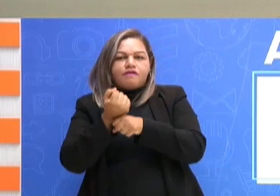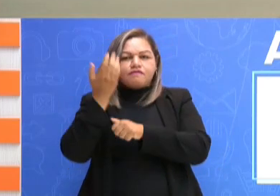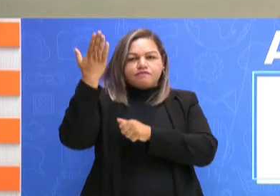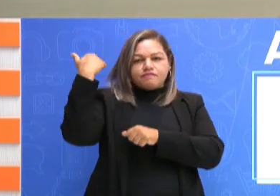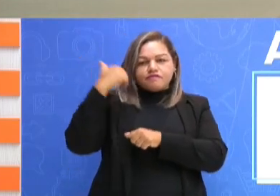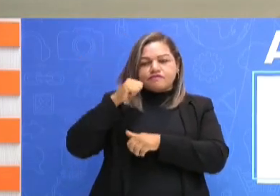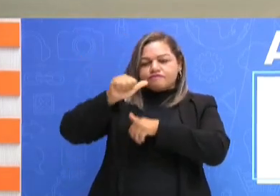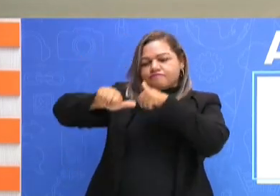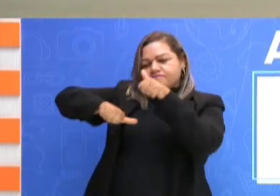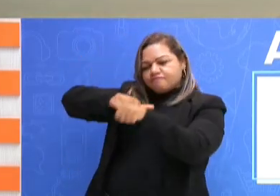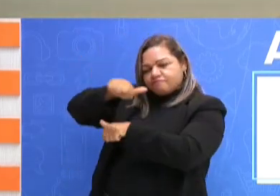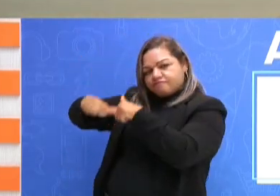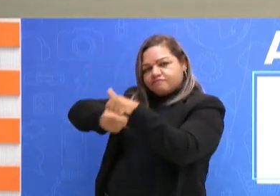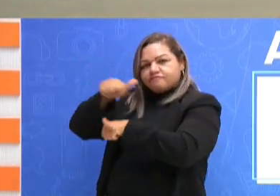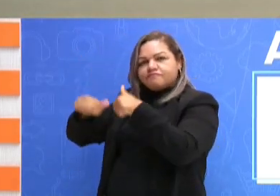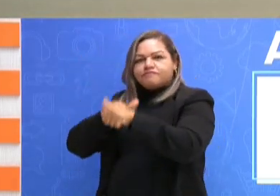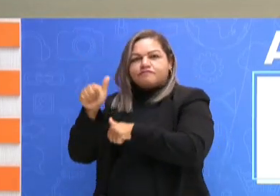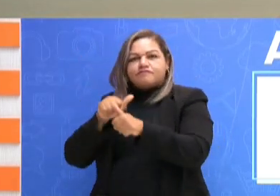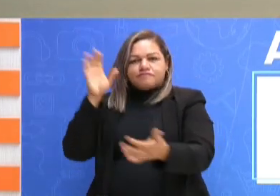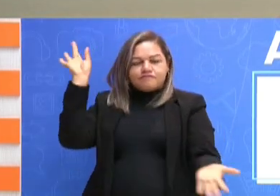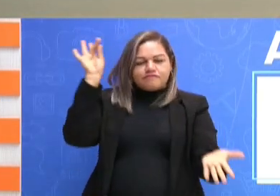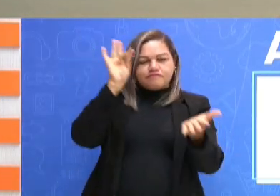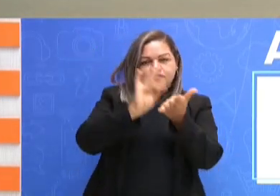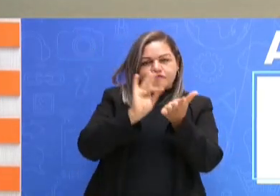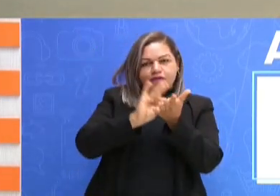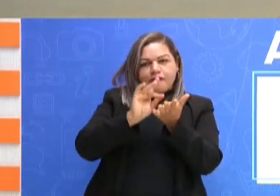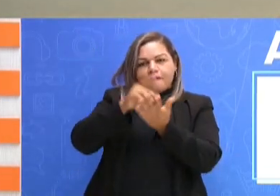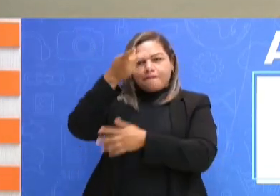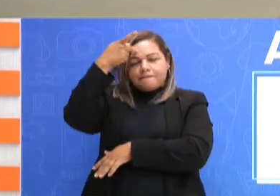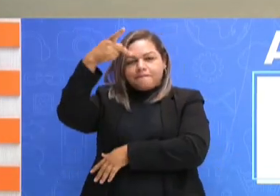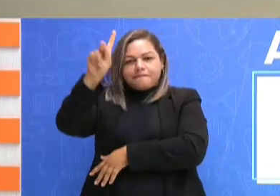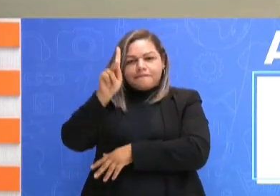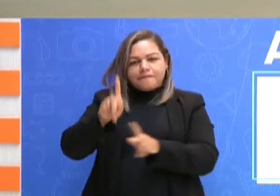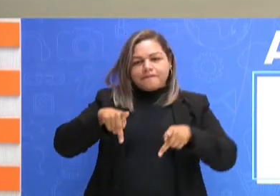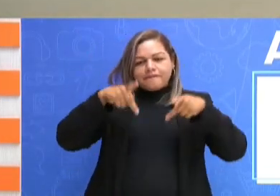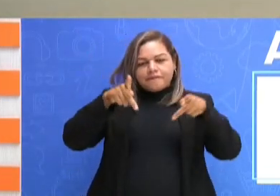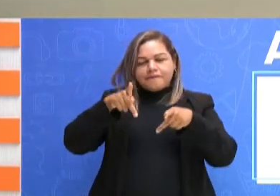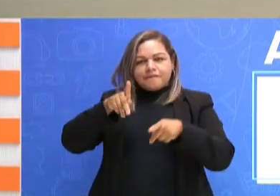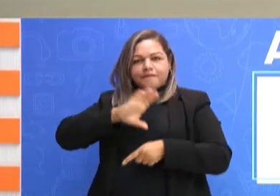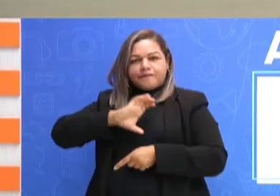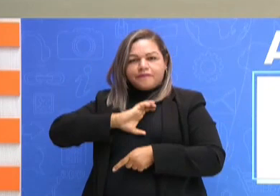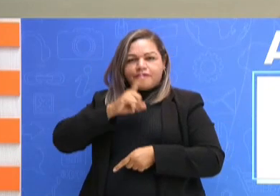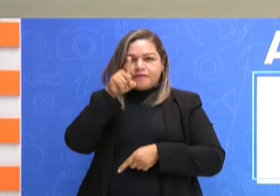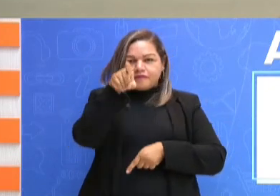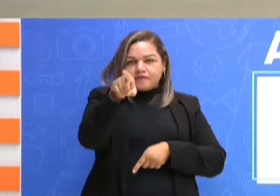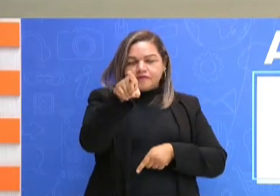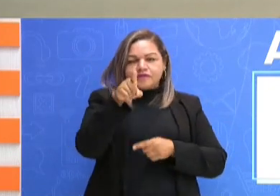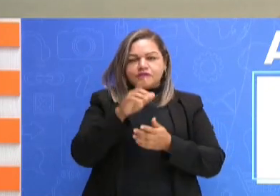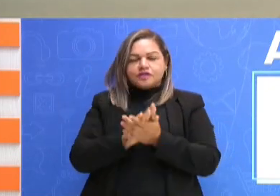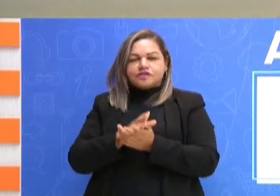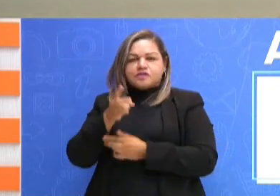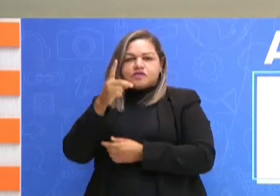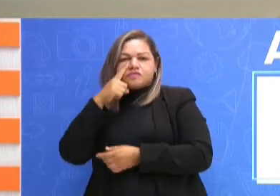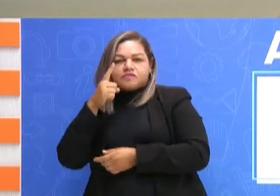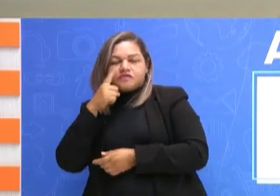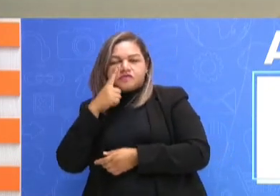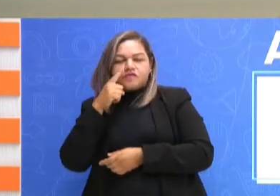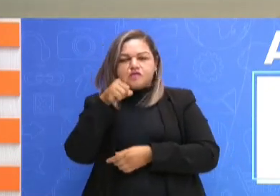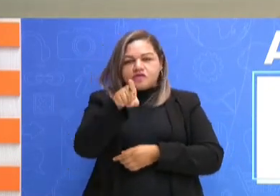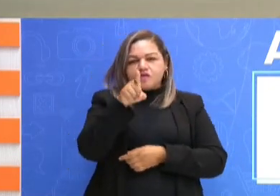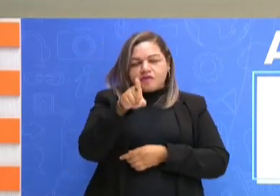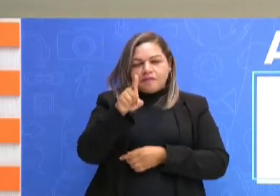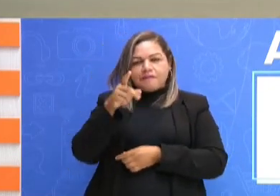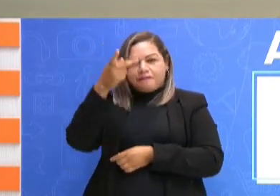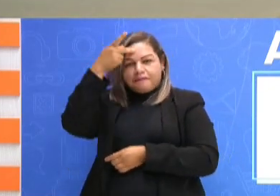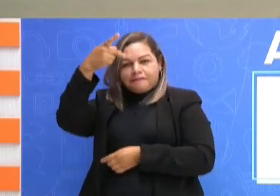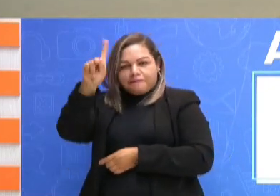e transformar isso em realização em prol da população de Caxias, em prol de você, que me viu nesse momento, em prol de todos